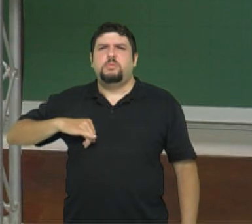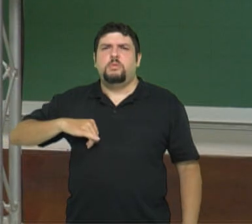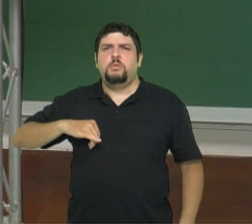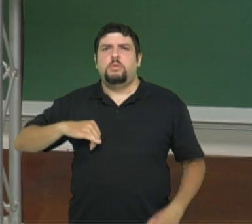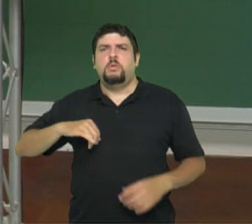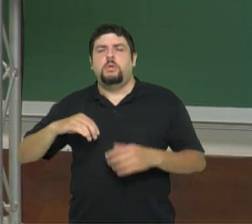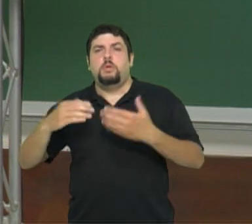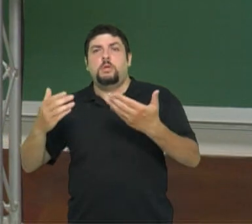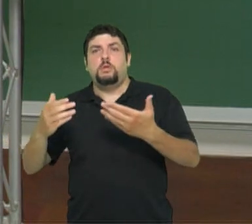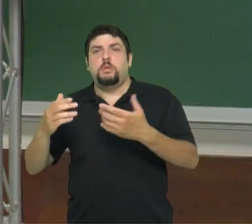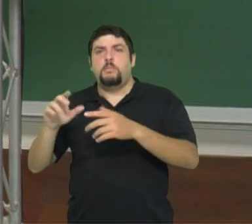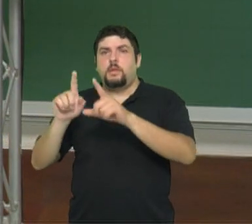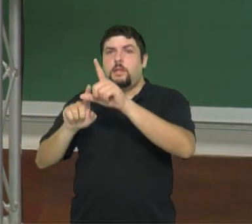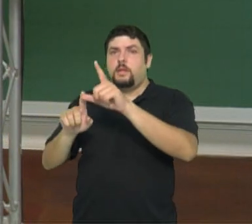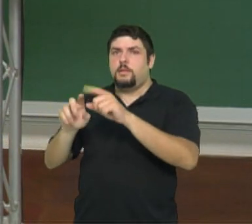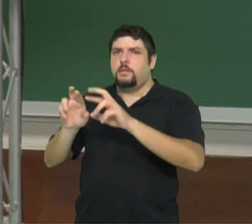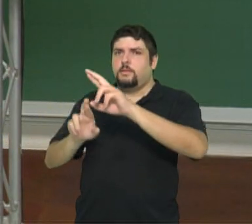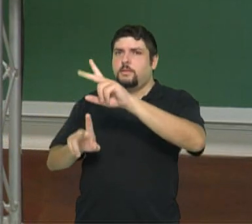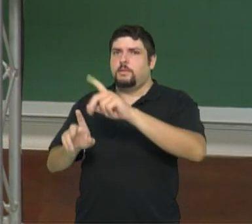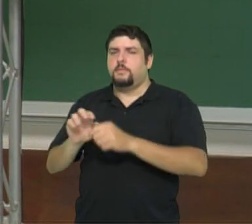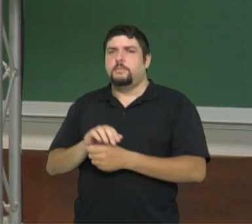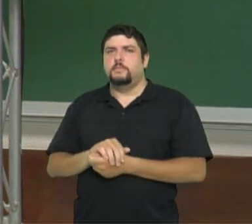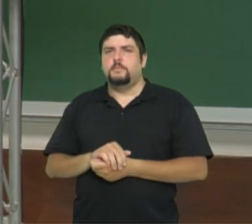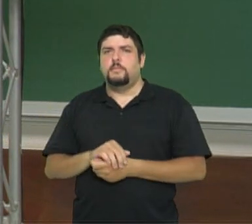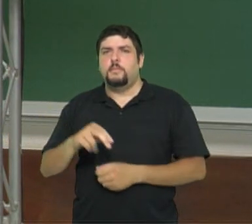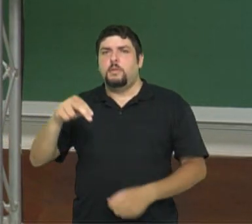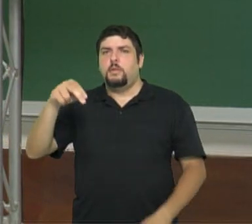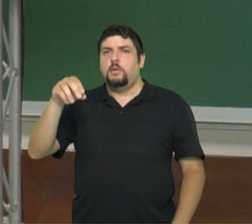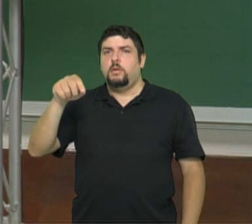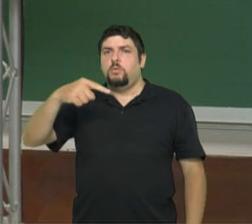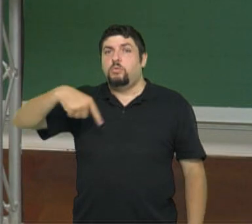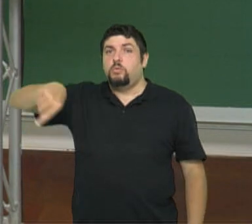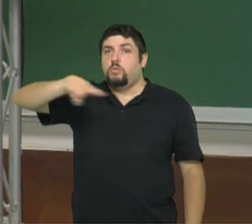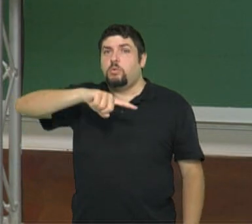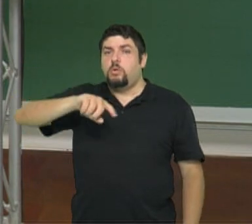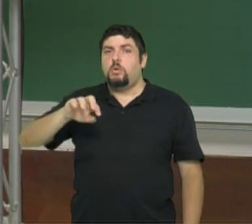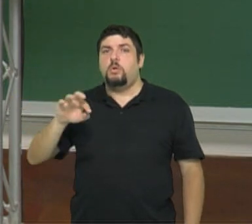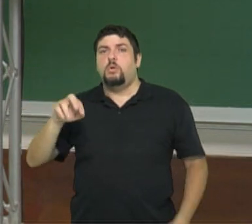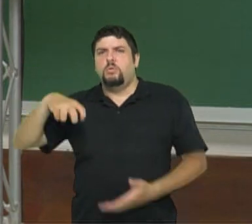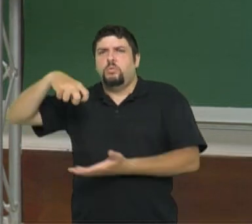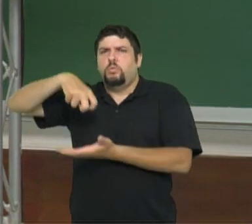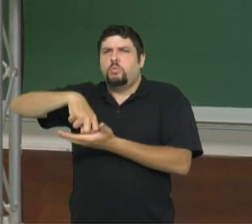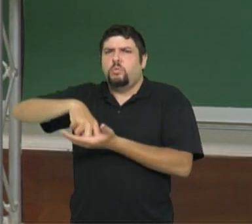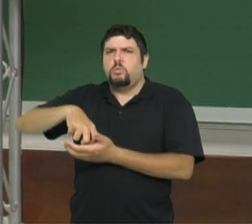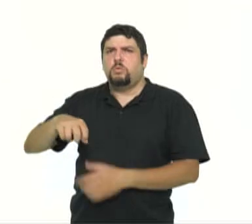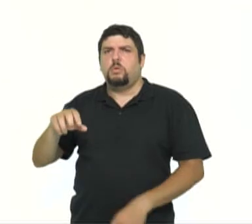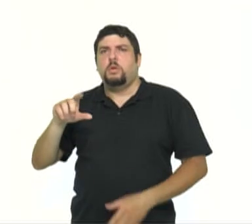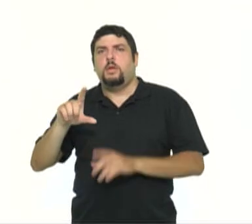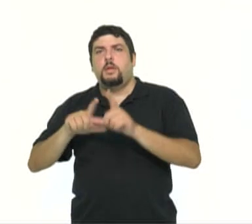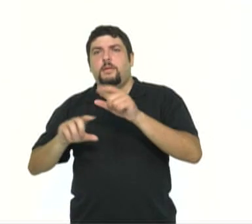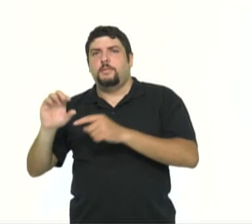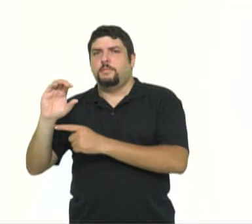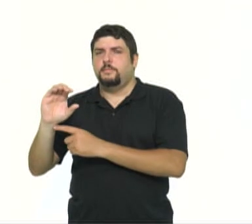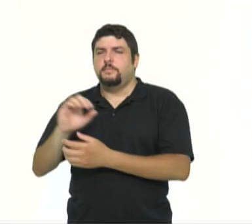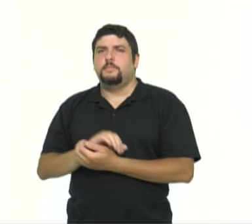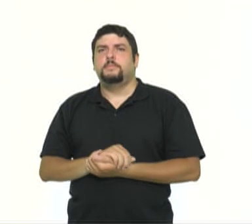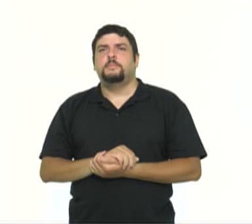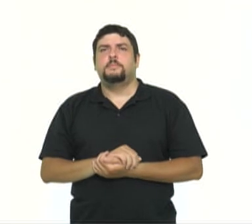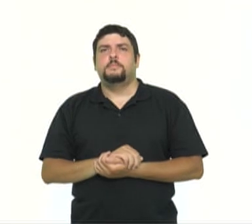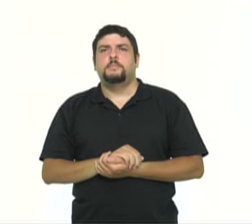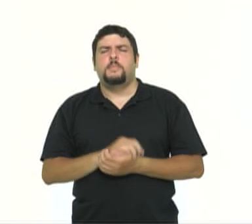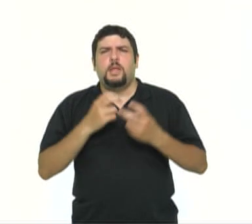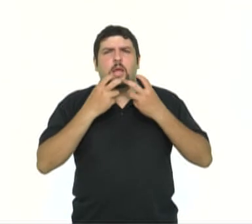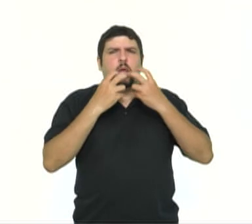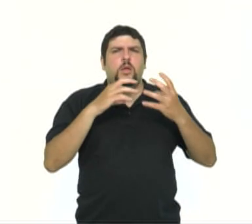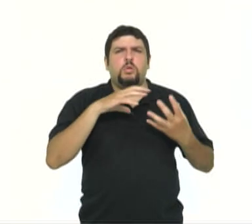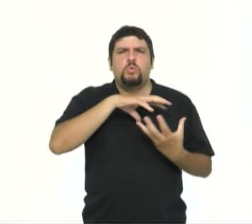eles já estão com letras diferentes. O nosso, letra B, e aqui a tortura, letra C. Gritem ao mundo inteiro esta